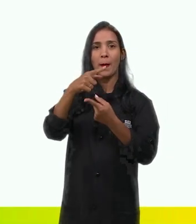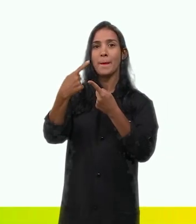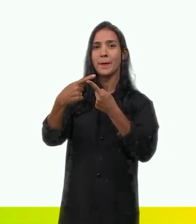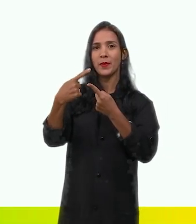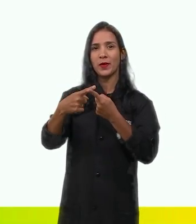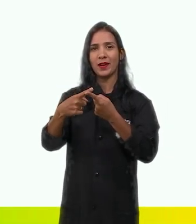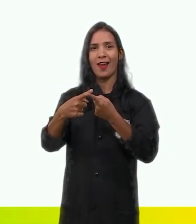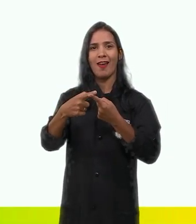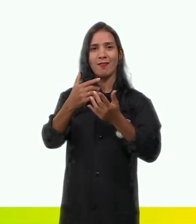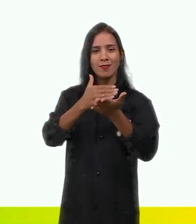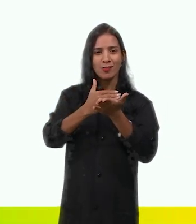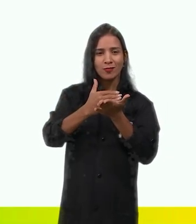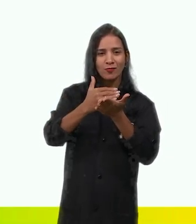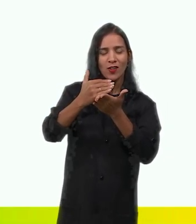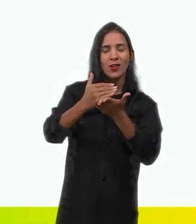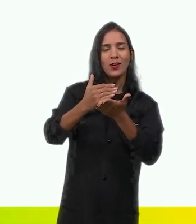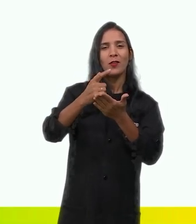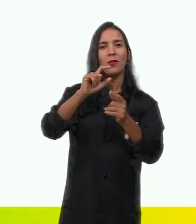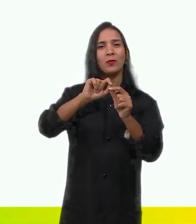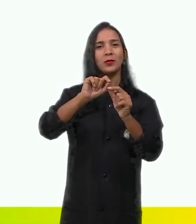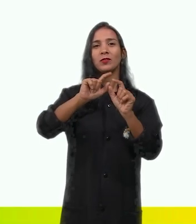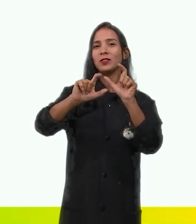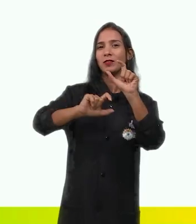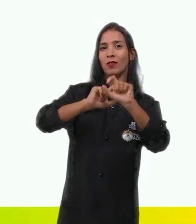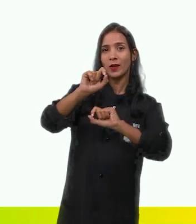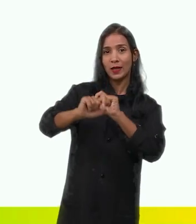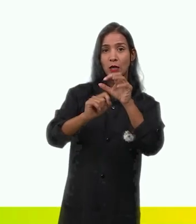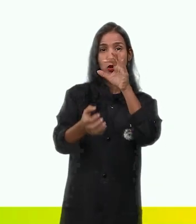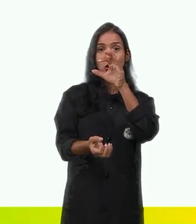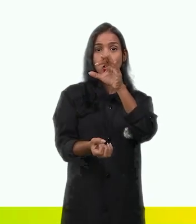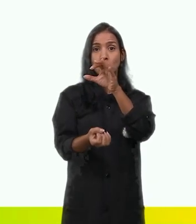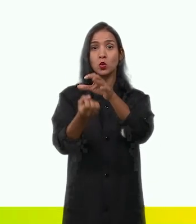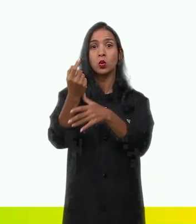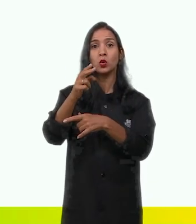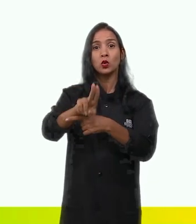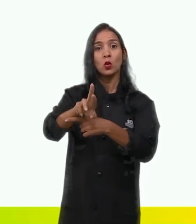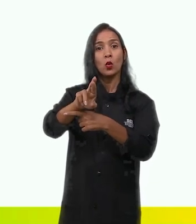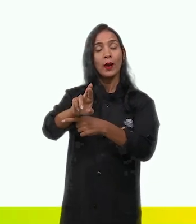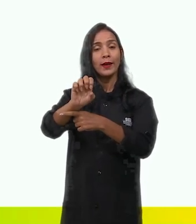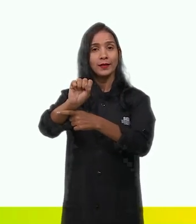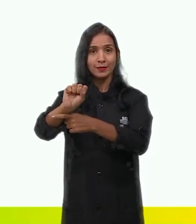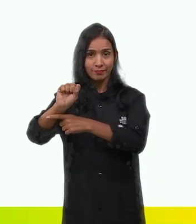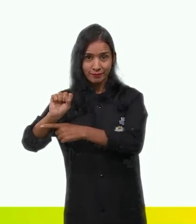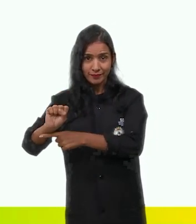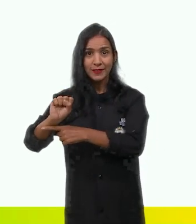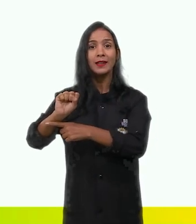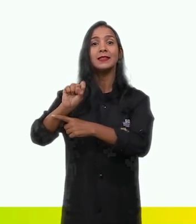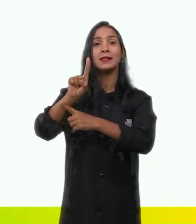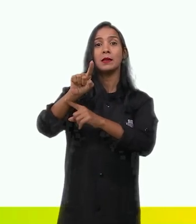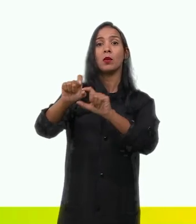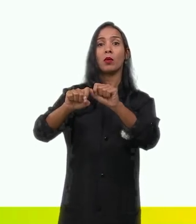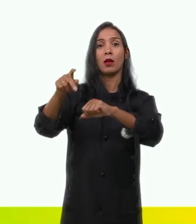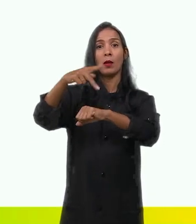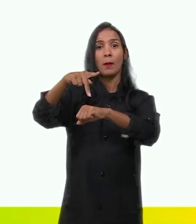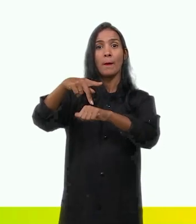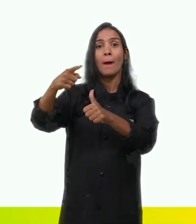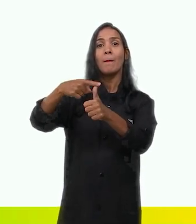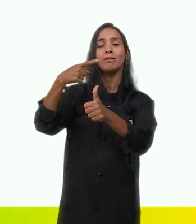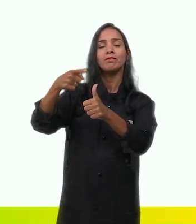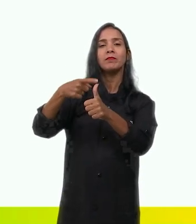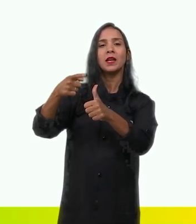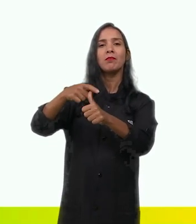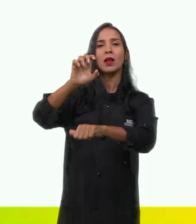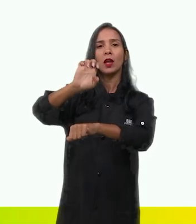dela, nós presenciamos a criação da União Soviética, que era o primeiro Estado comunista